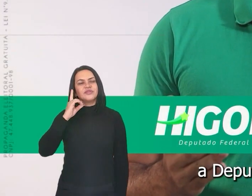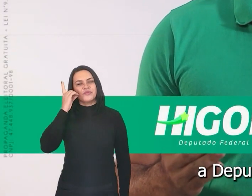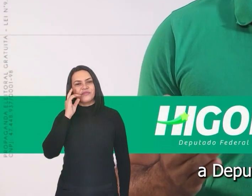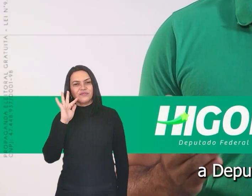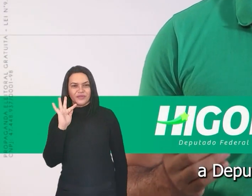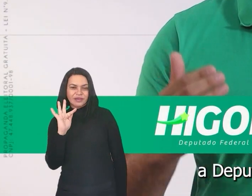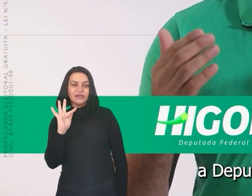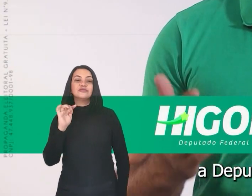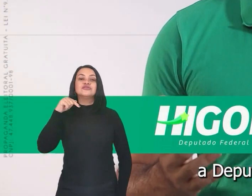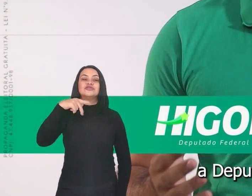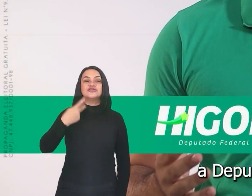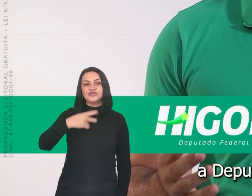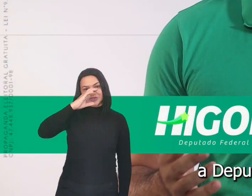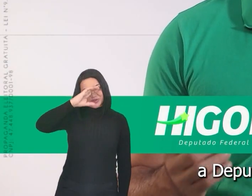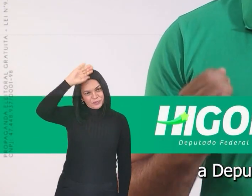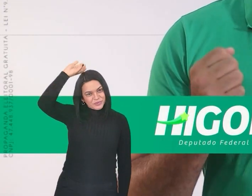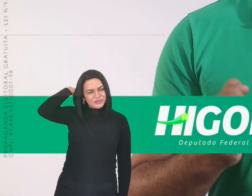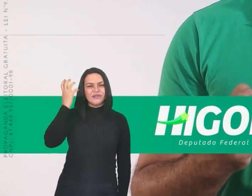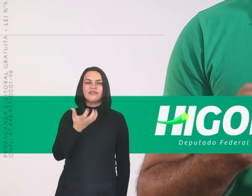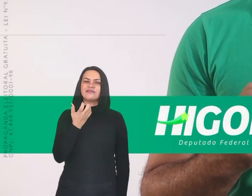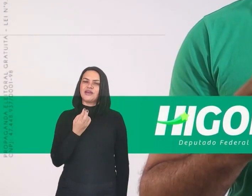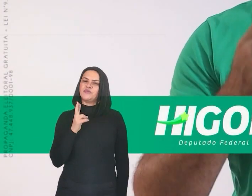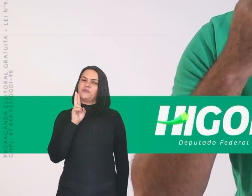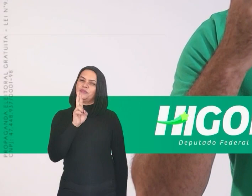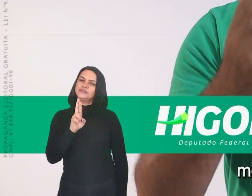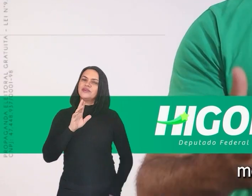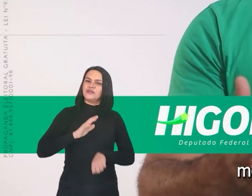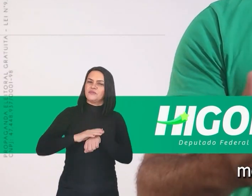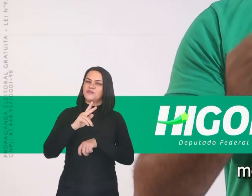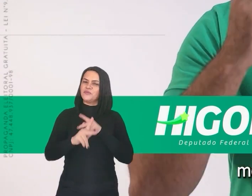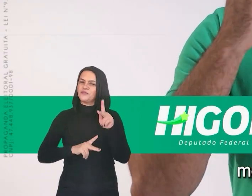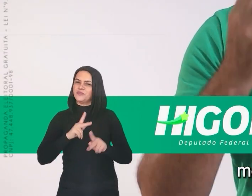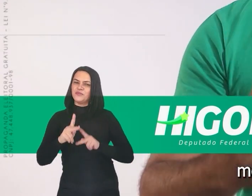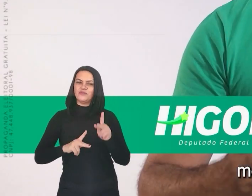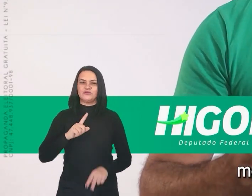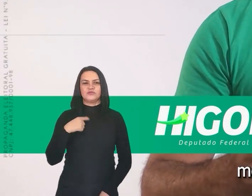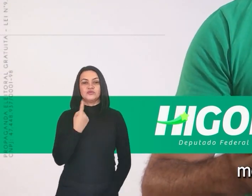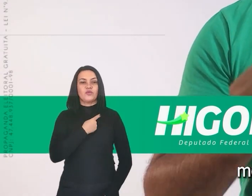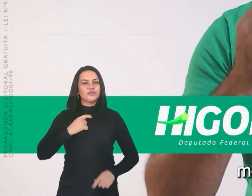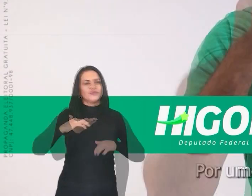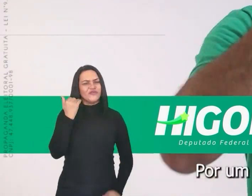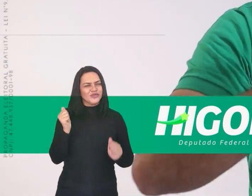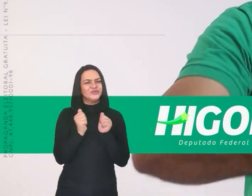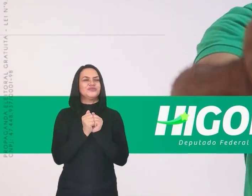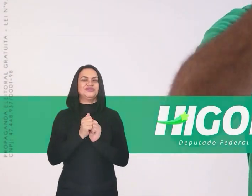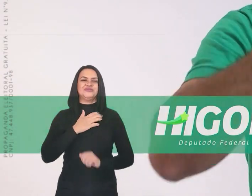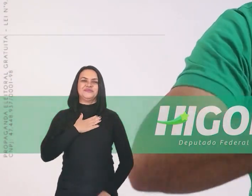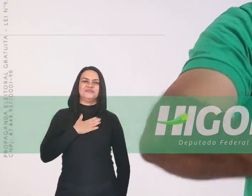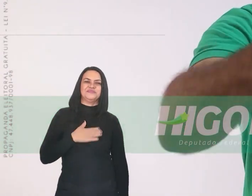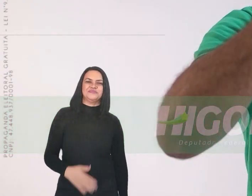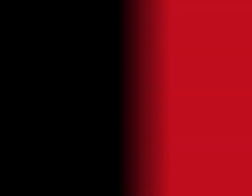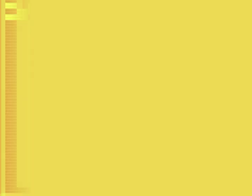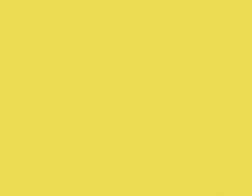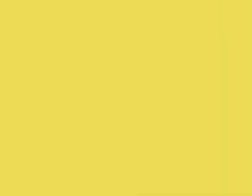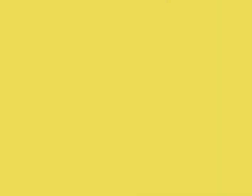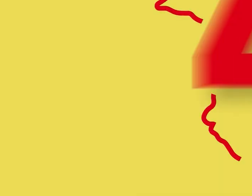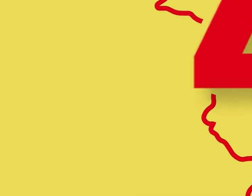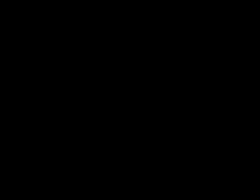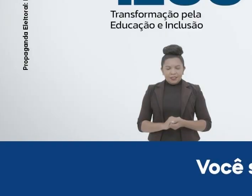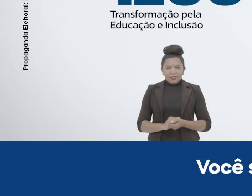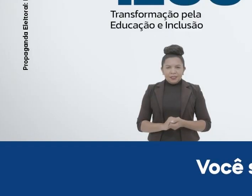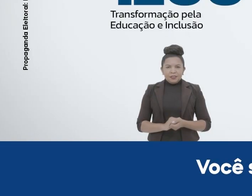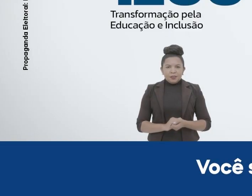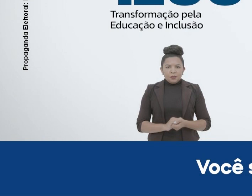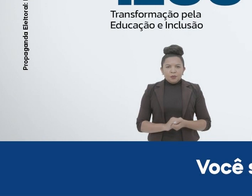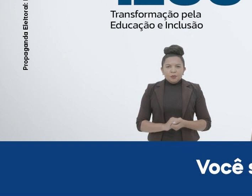a deputado federal de Chapadinha e quero representar meu povo, nossa cidade. Vem com a gente. Vote